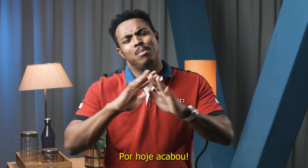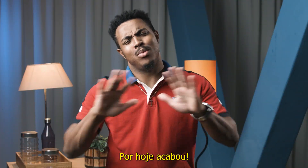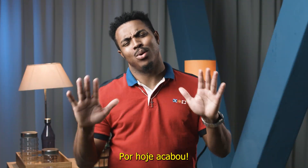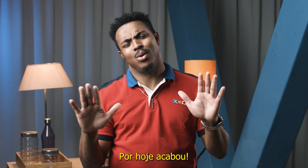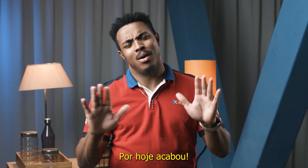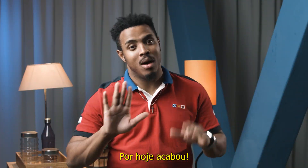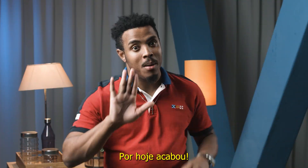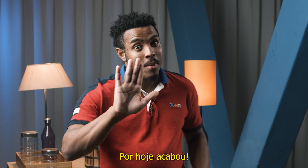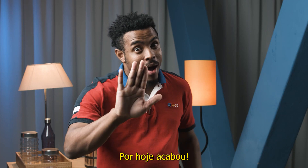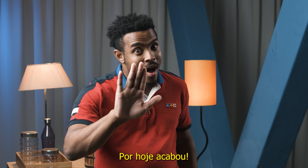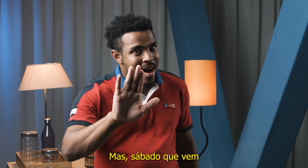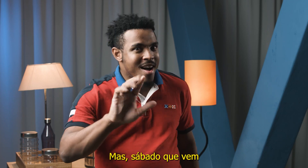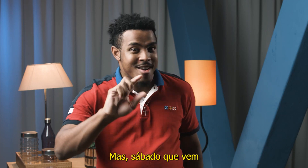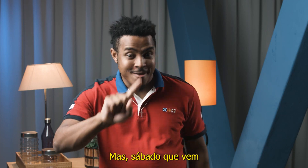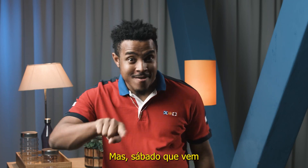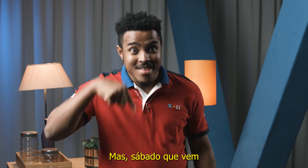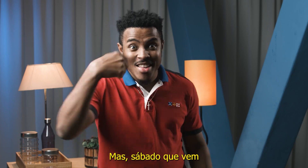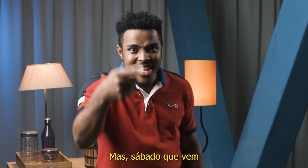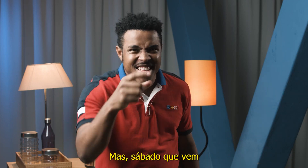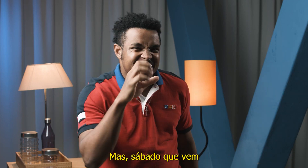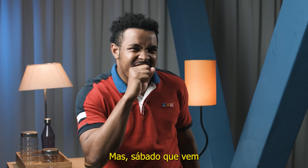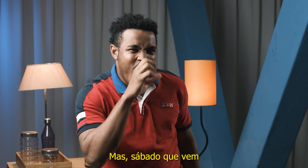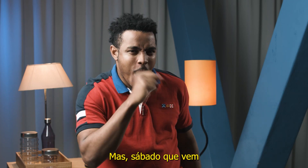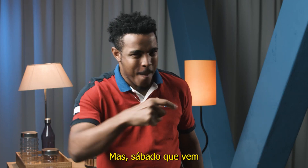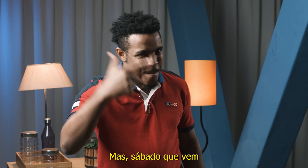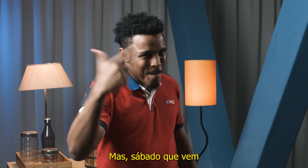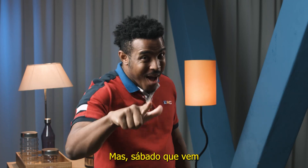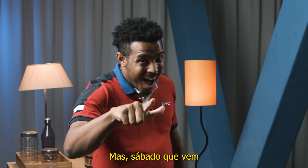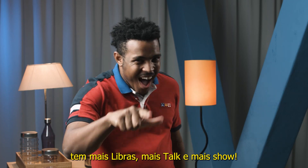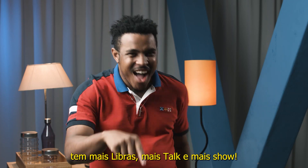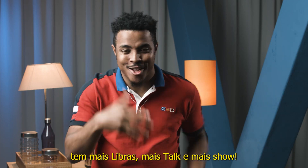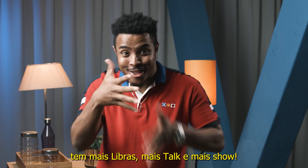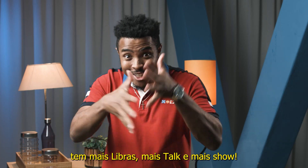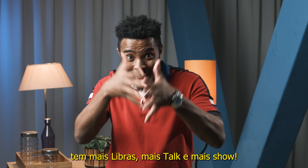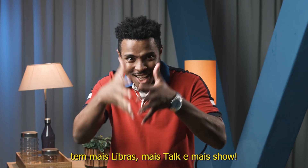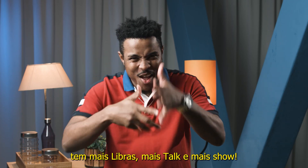Por hoje acabou, mas sábado que vem